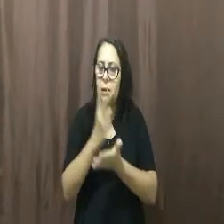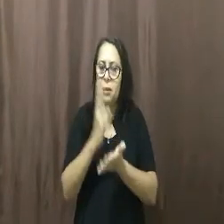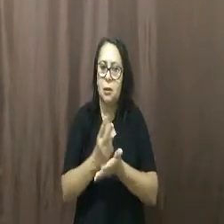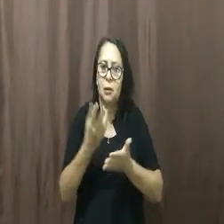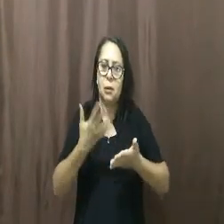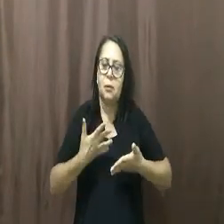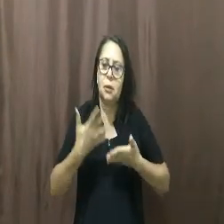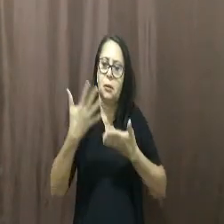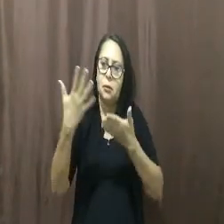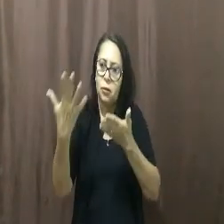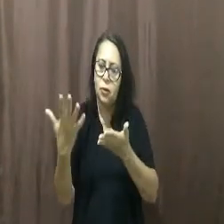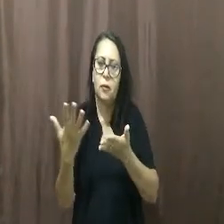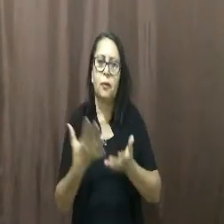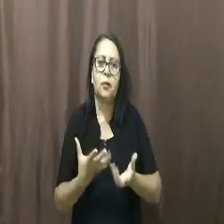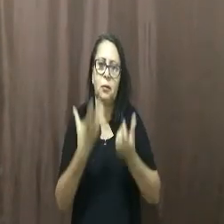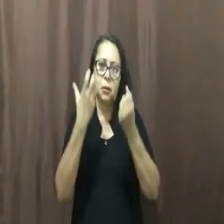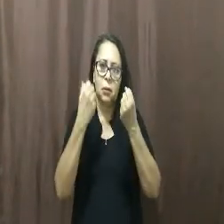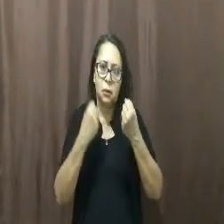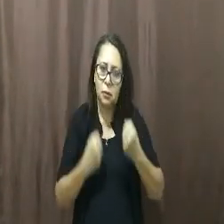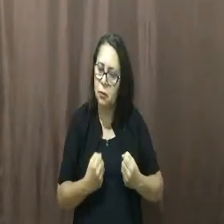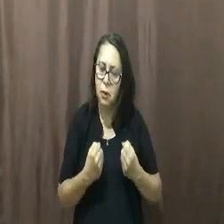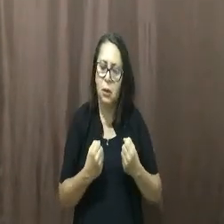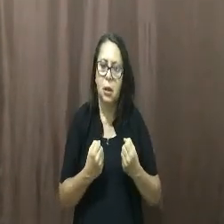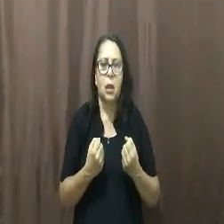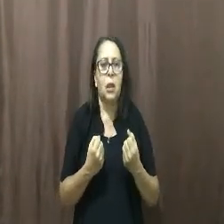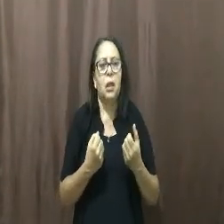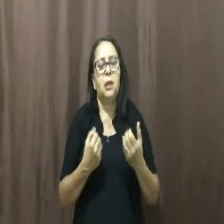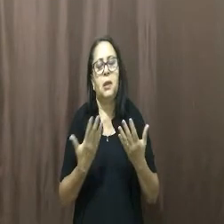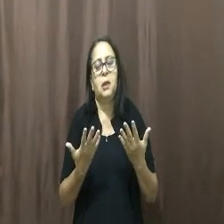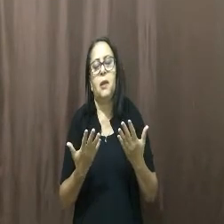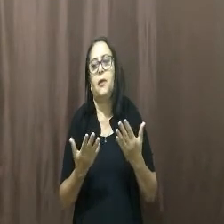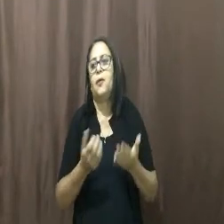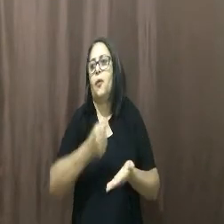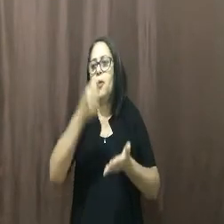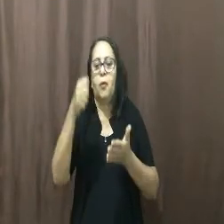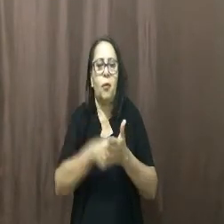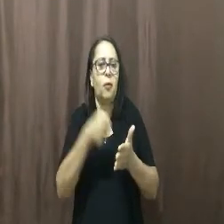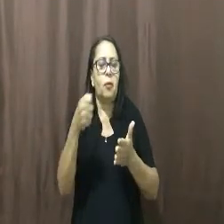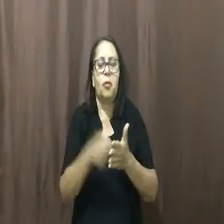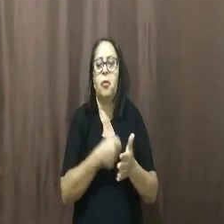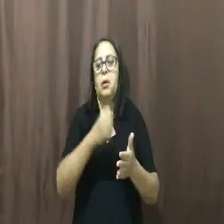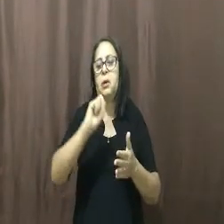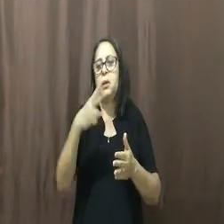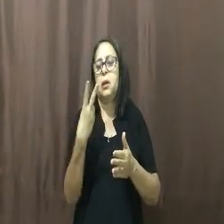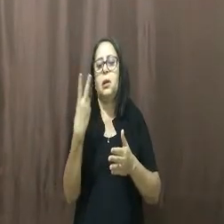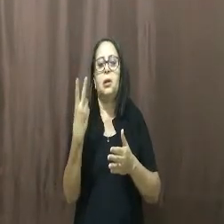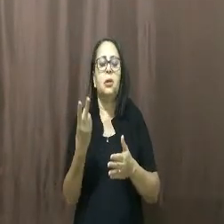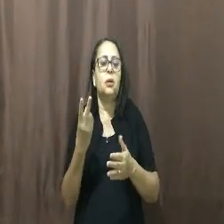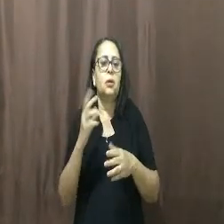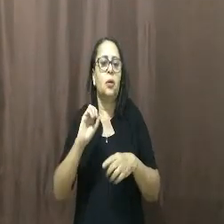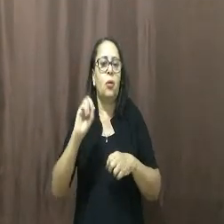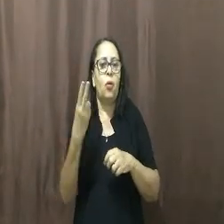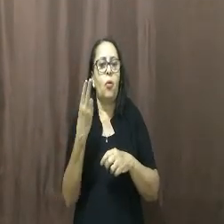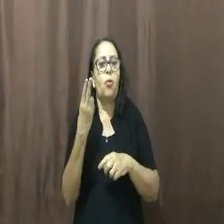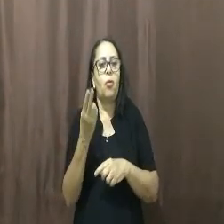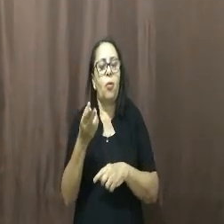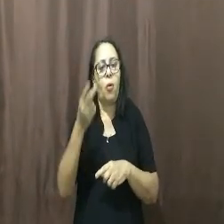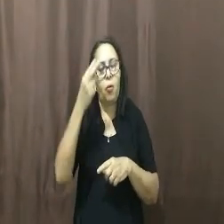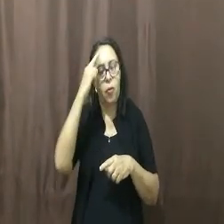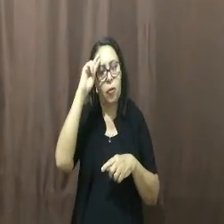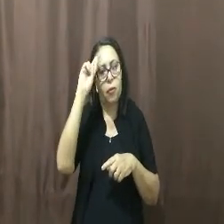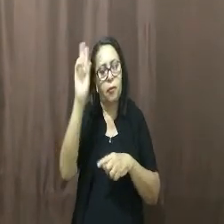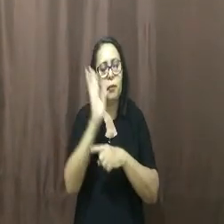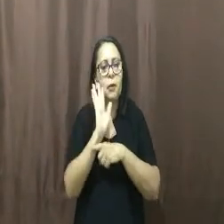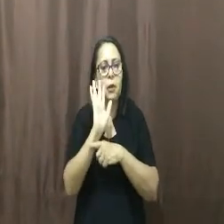nos acolheu, sempre nos convidou, seja na condição de gestor, seja na condição de militante social.